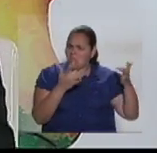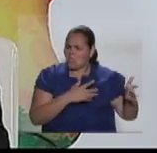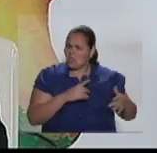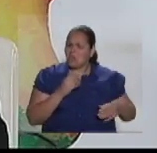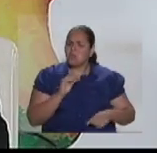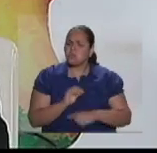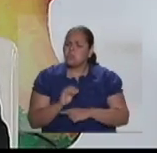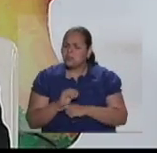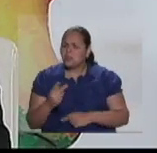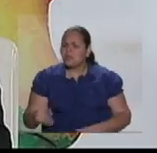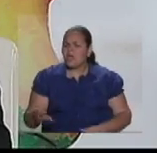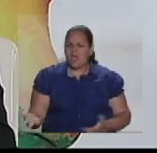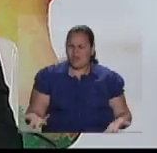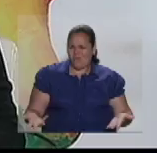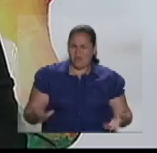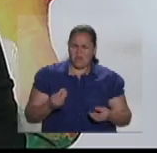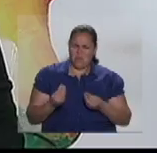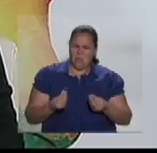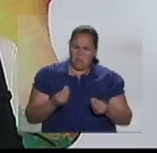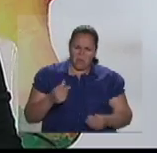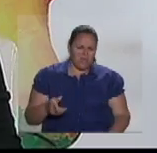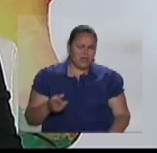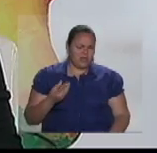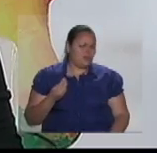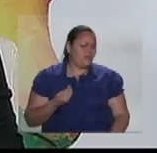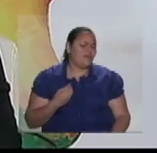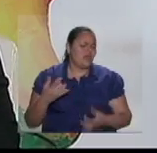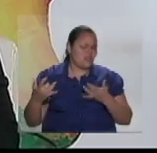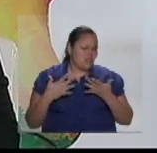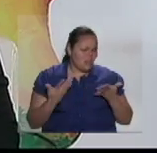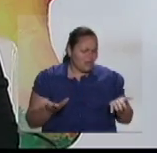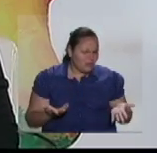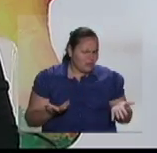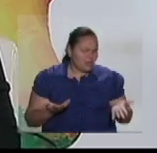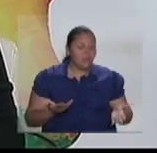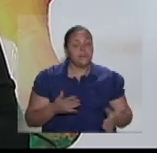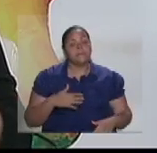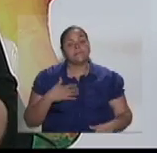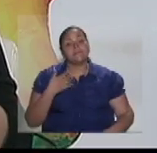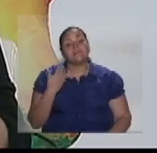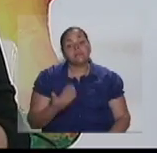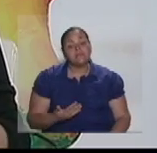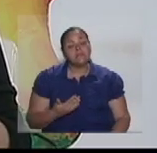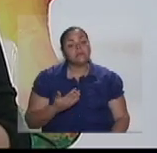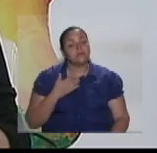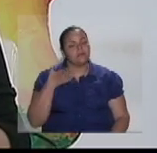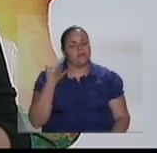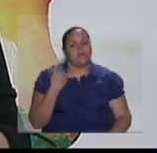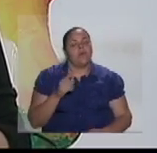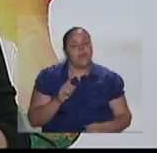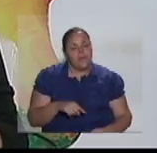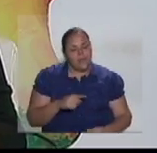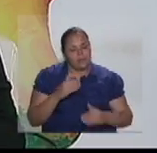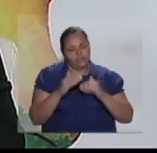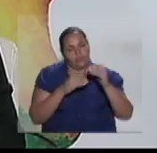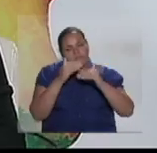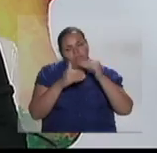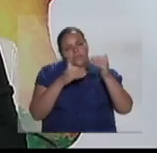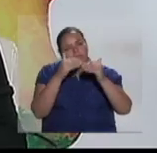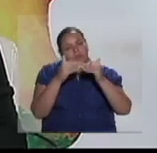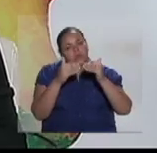para cuidar dele e agora ele vem fazer isso comigo. Como é que ele vai me largar assim? E é parte